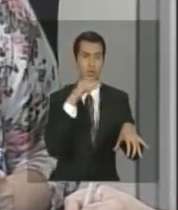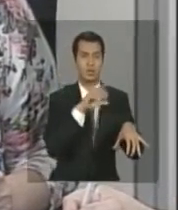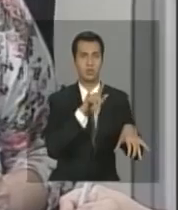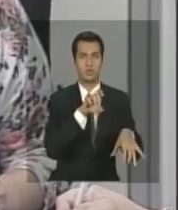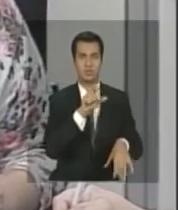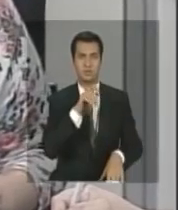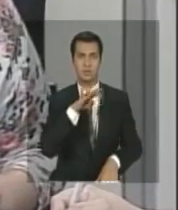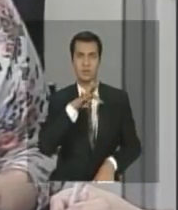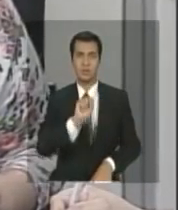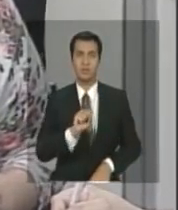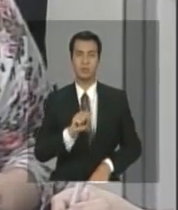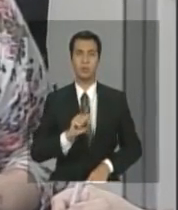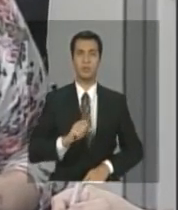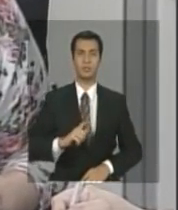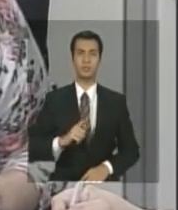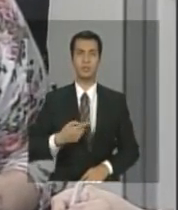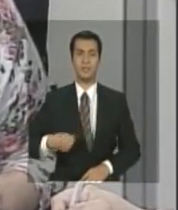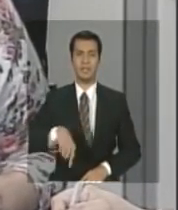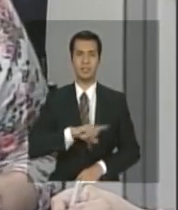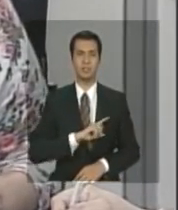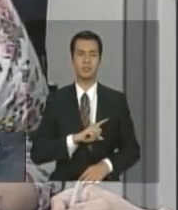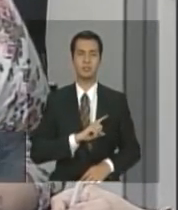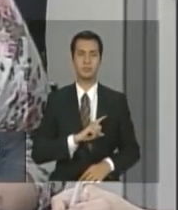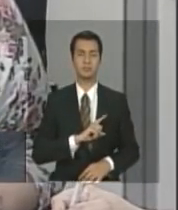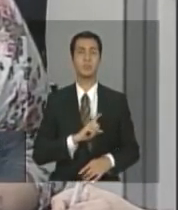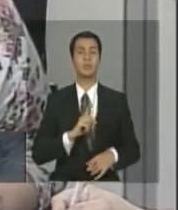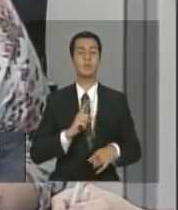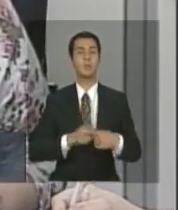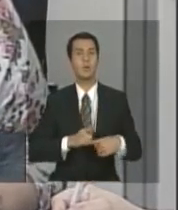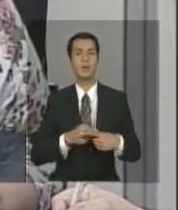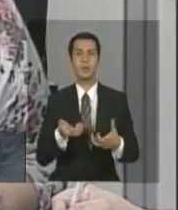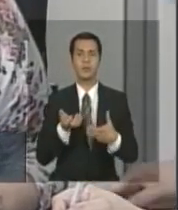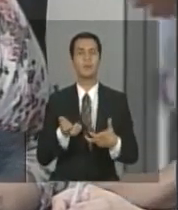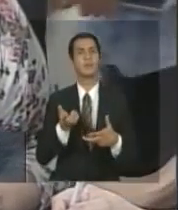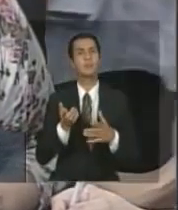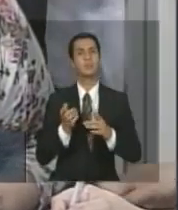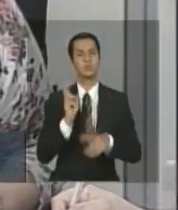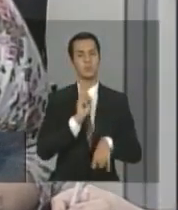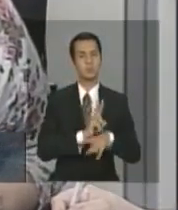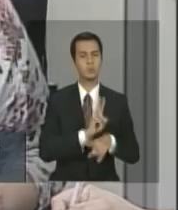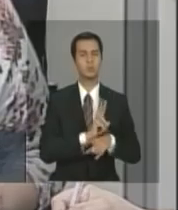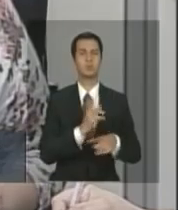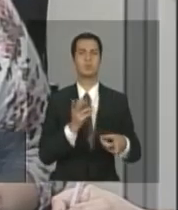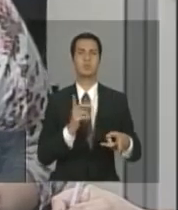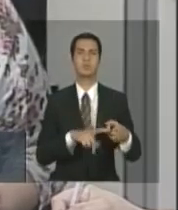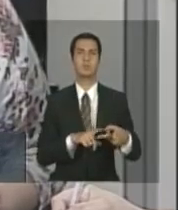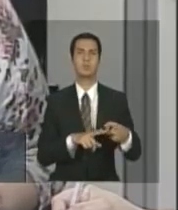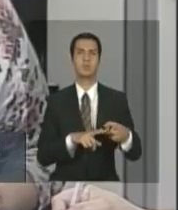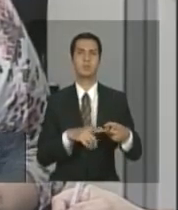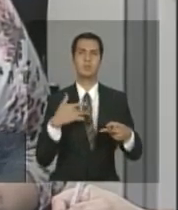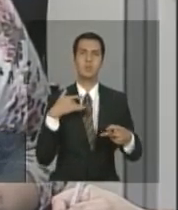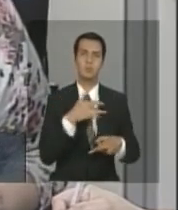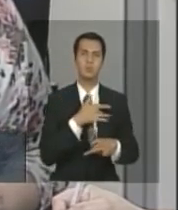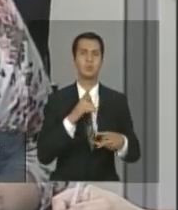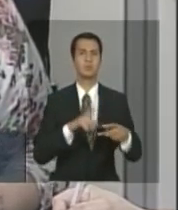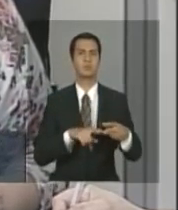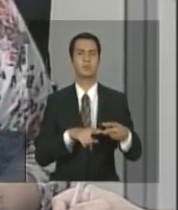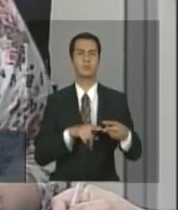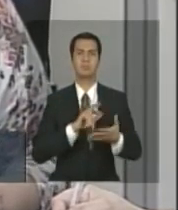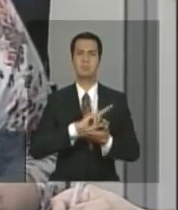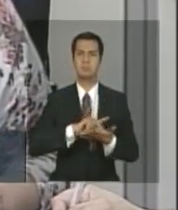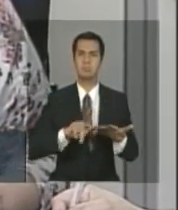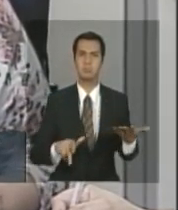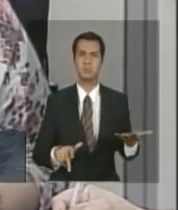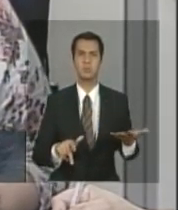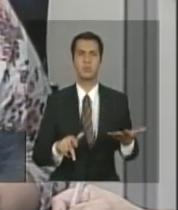políticas específicas de educação, mas para a área de saúde, para a área de proteção. É um público que tem vulnerabilidades